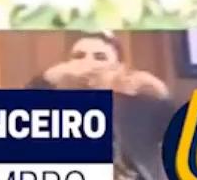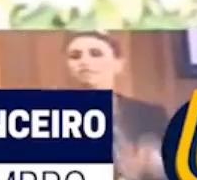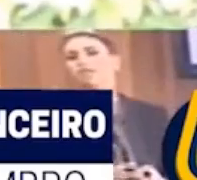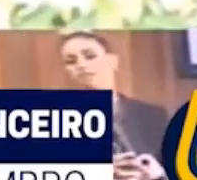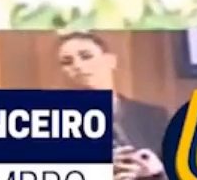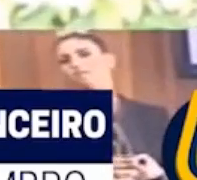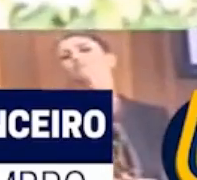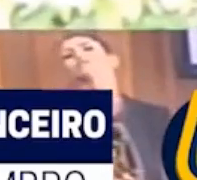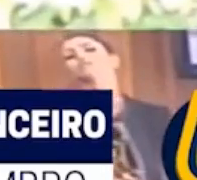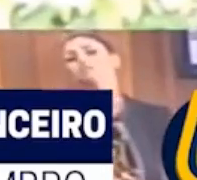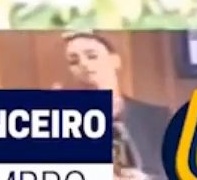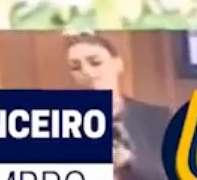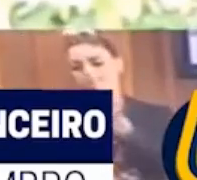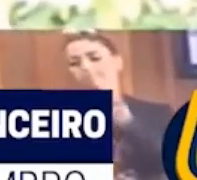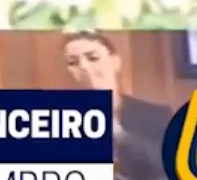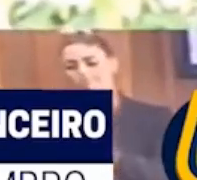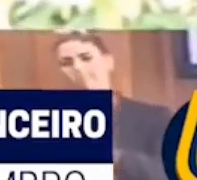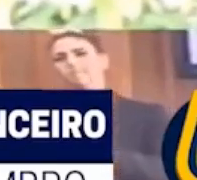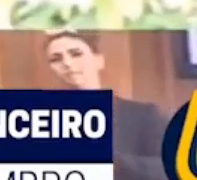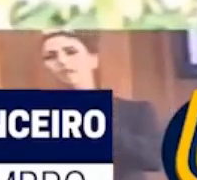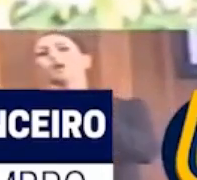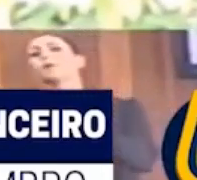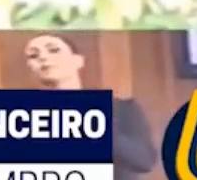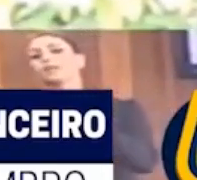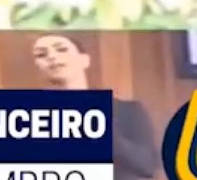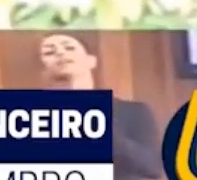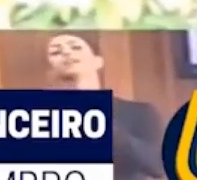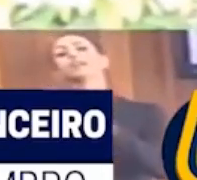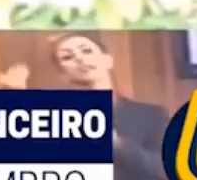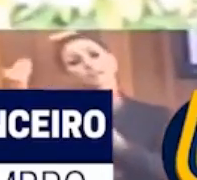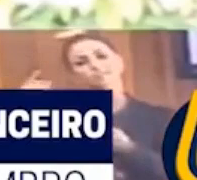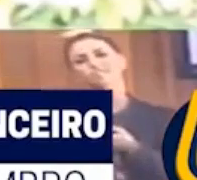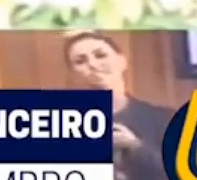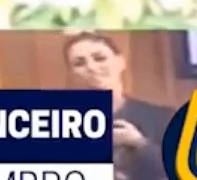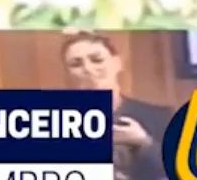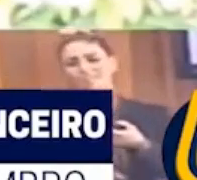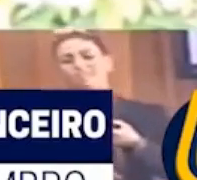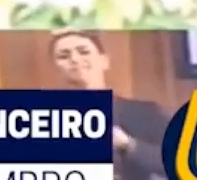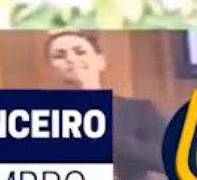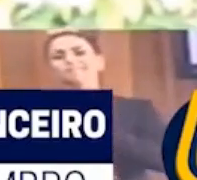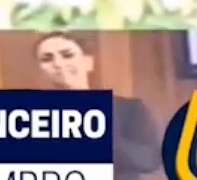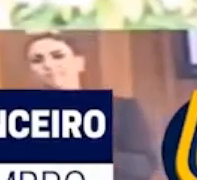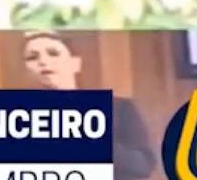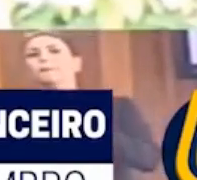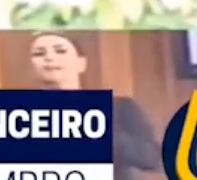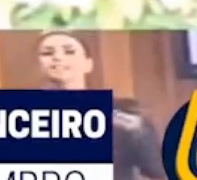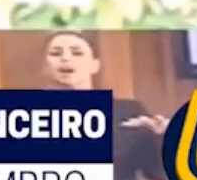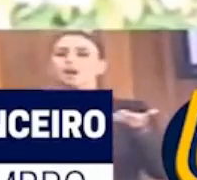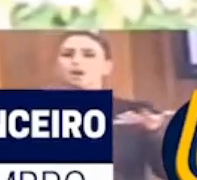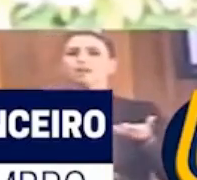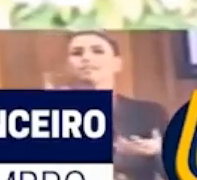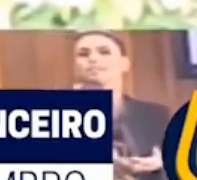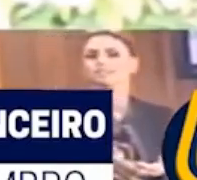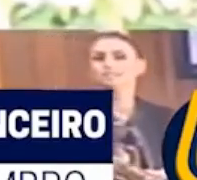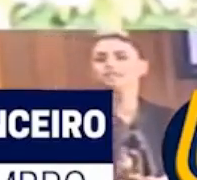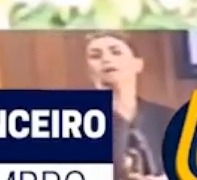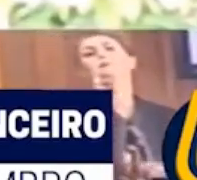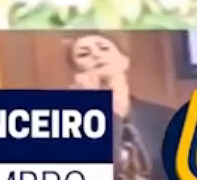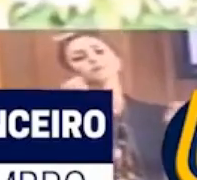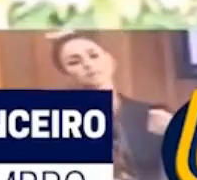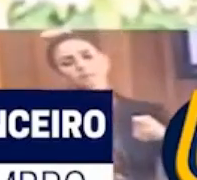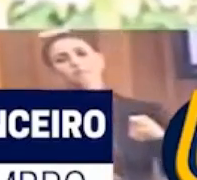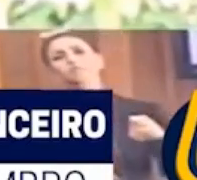longo do tempo veio se acumulando do município e acabou acarretando essa